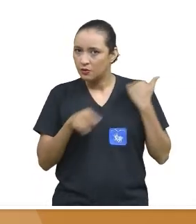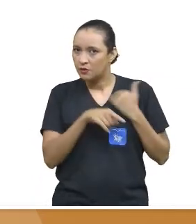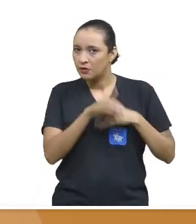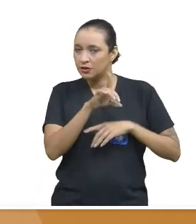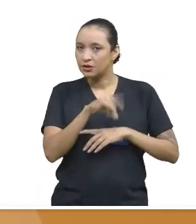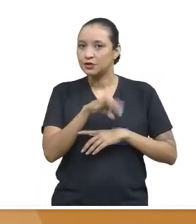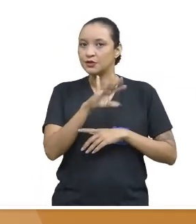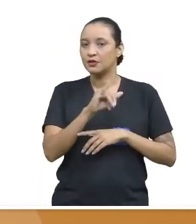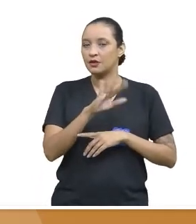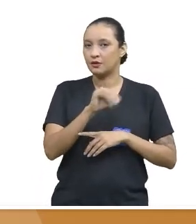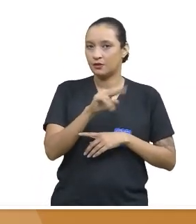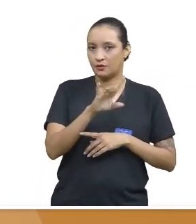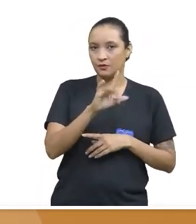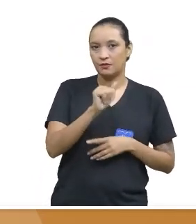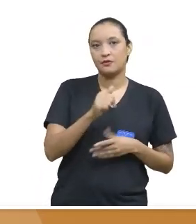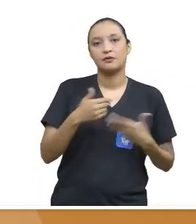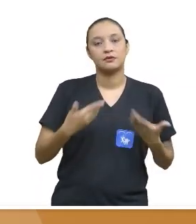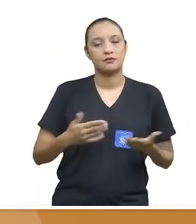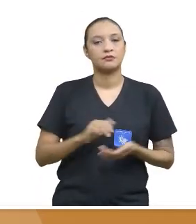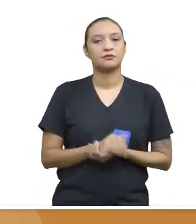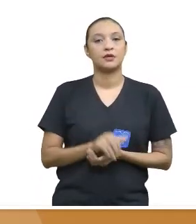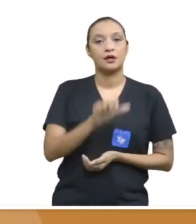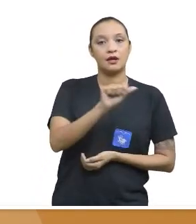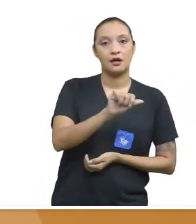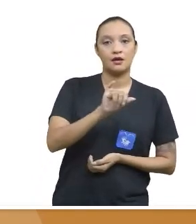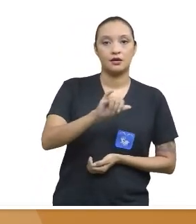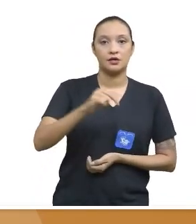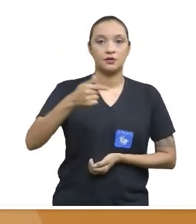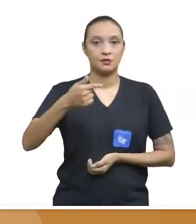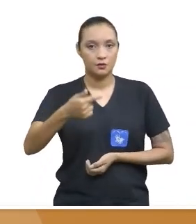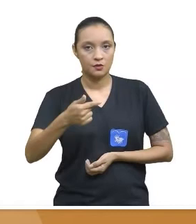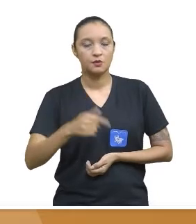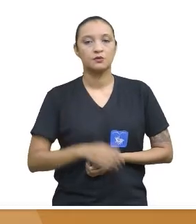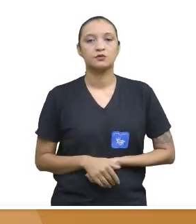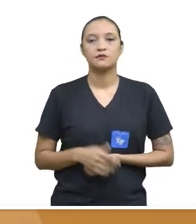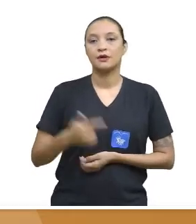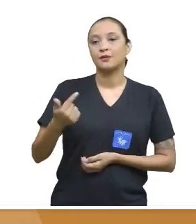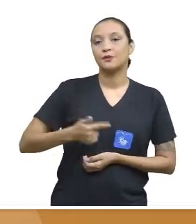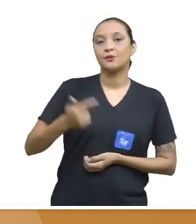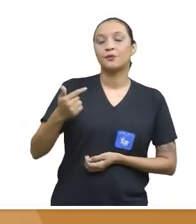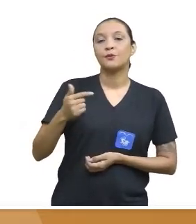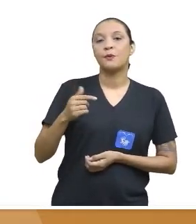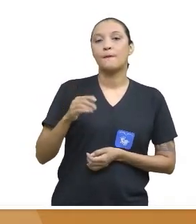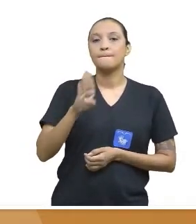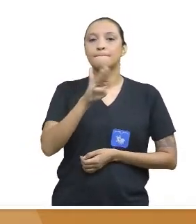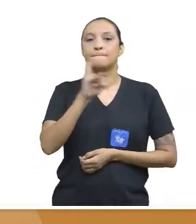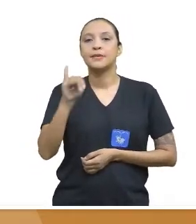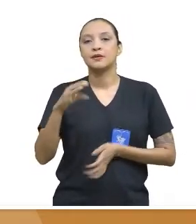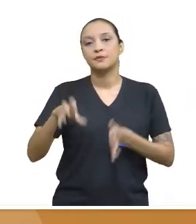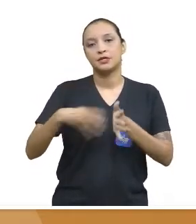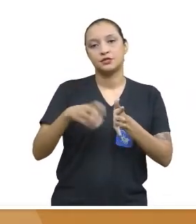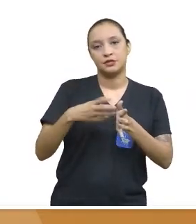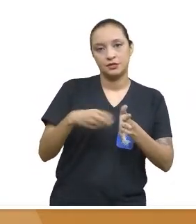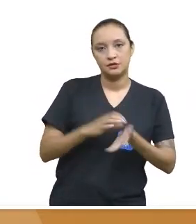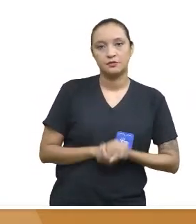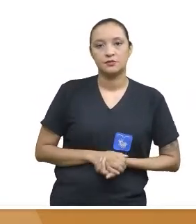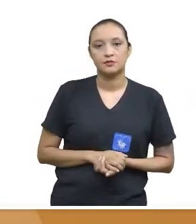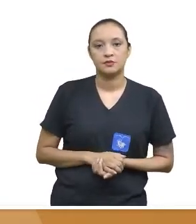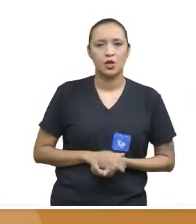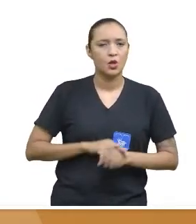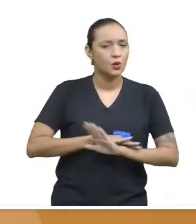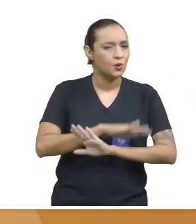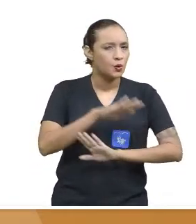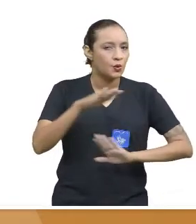política. Ato institucional número 2, ele vai instituir o bipartidarismo. O que é isso, professora? Vão sumir todos os